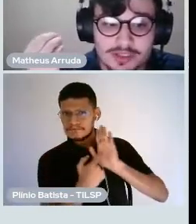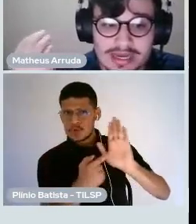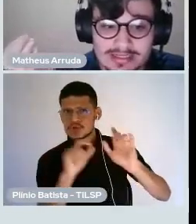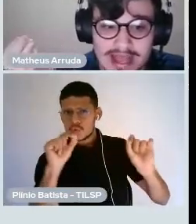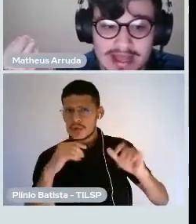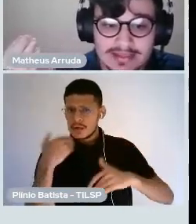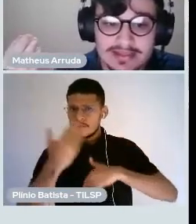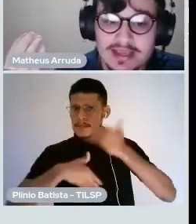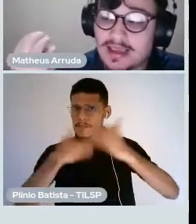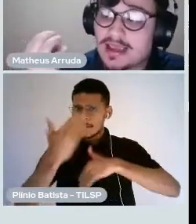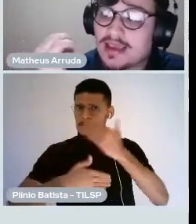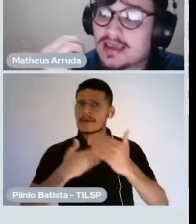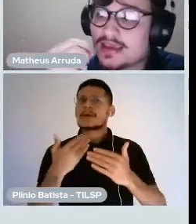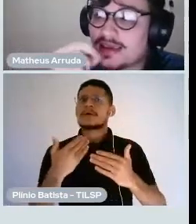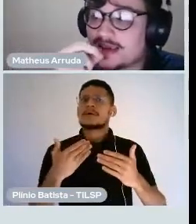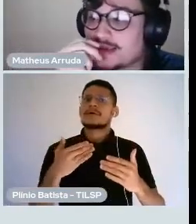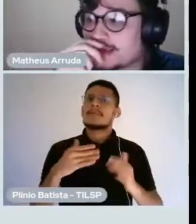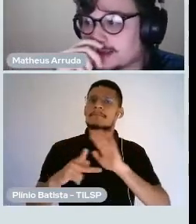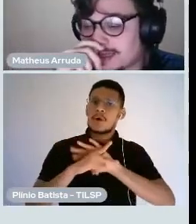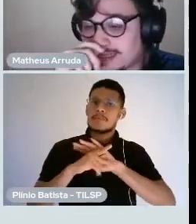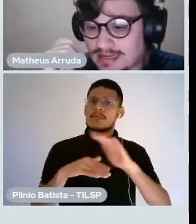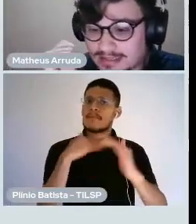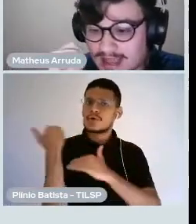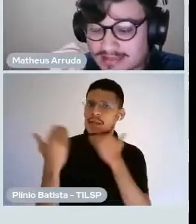da taxa de mortalidade e de natalidade,